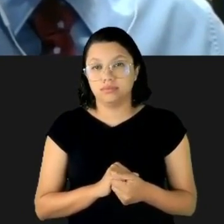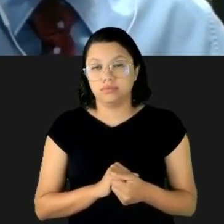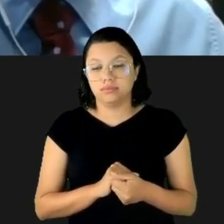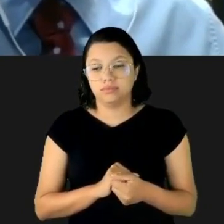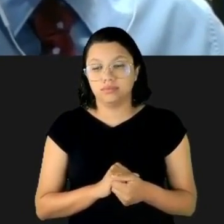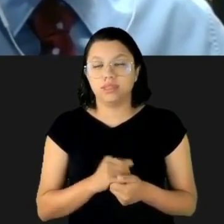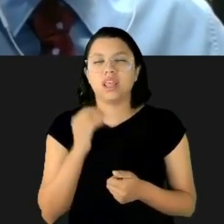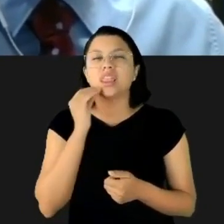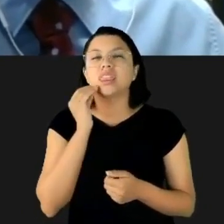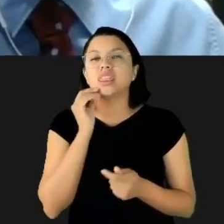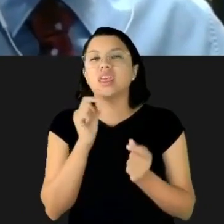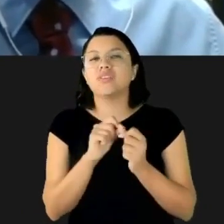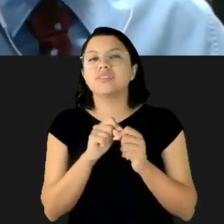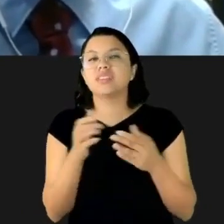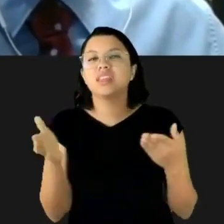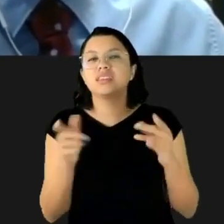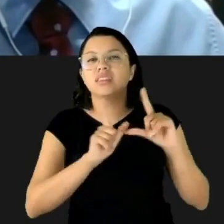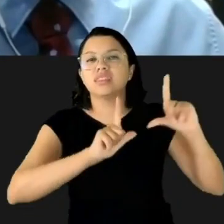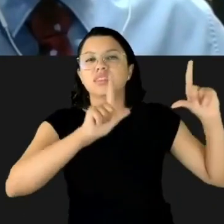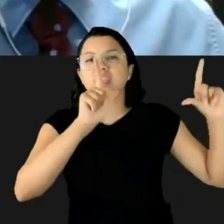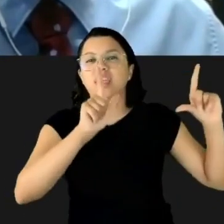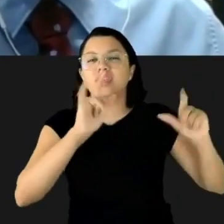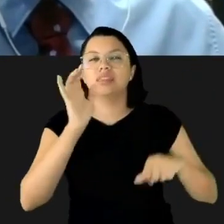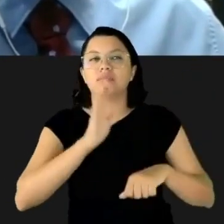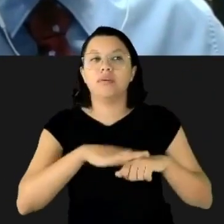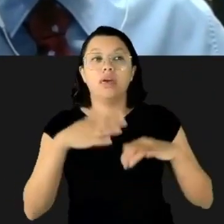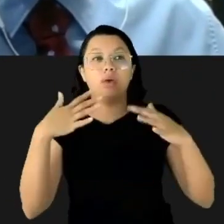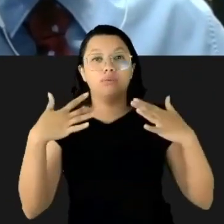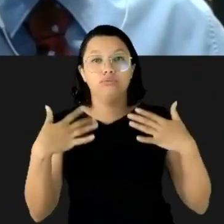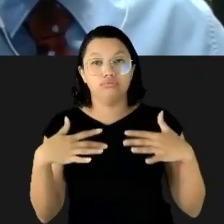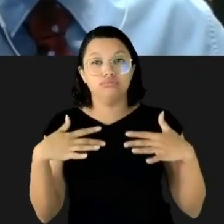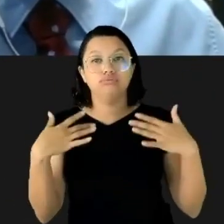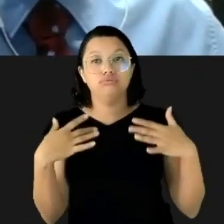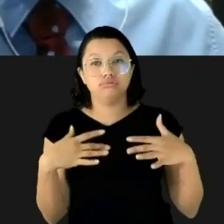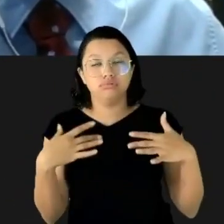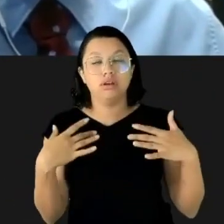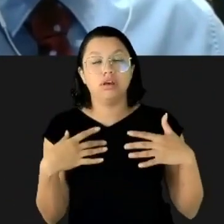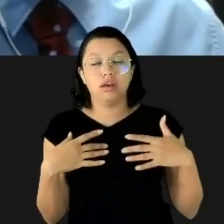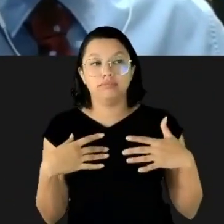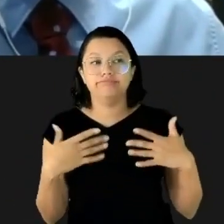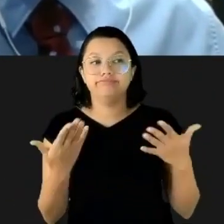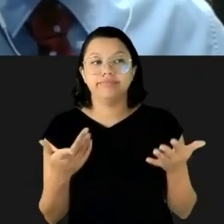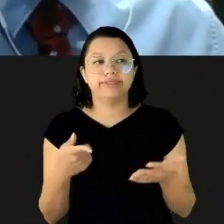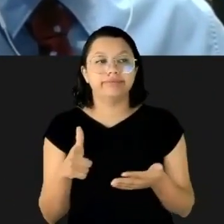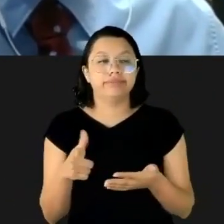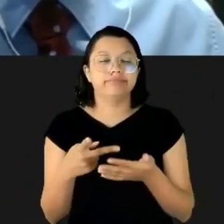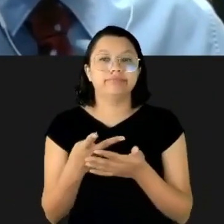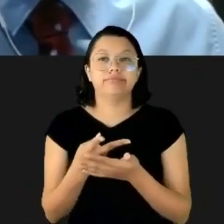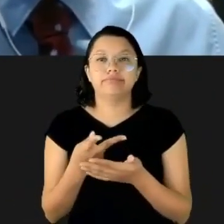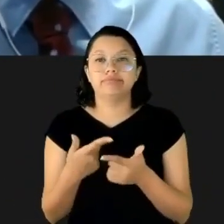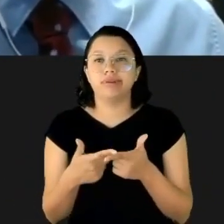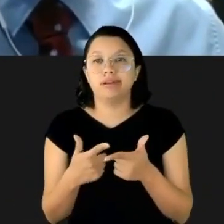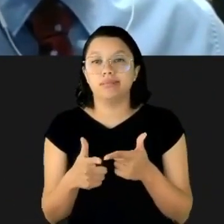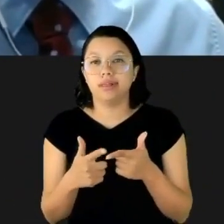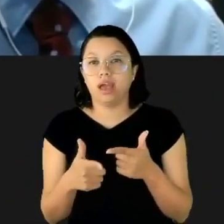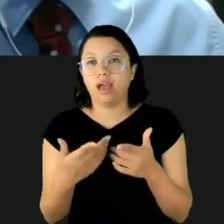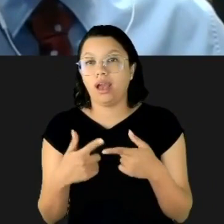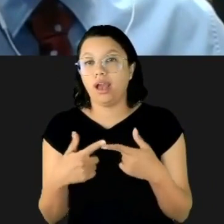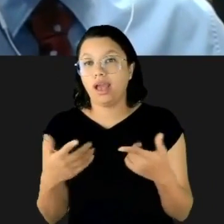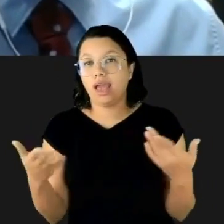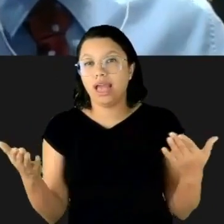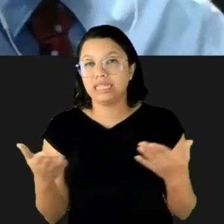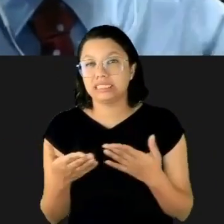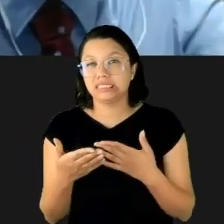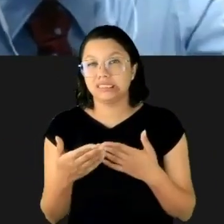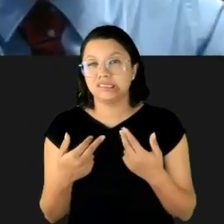eu tento fazer essas telas o mais leve possível exatamente para não dar esse problema mas essas